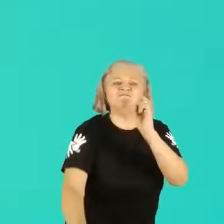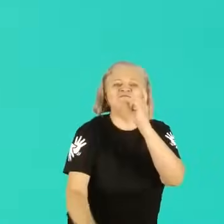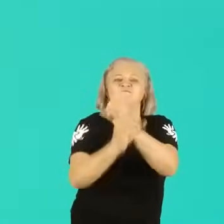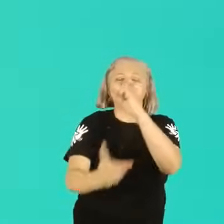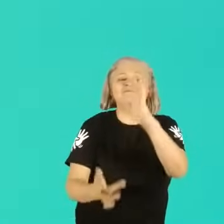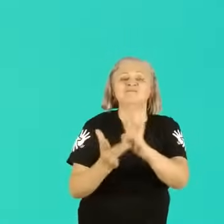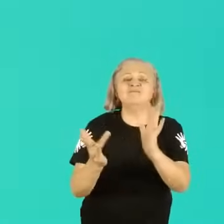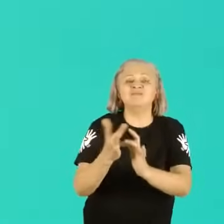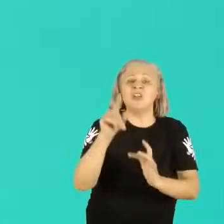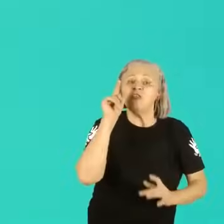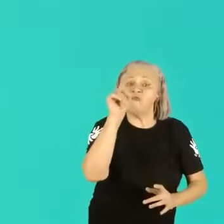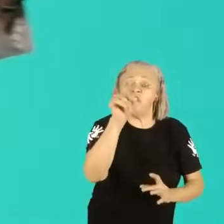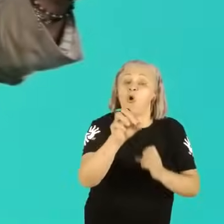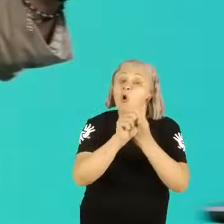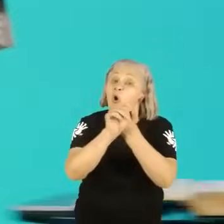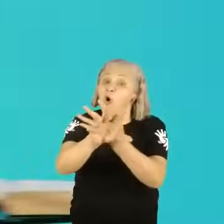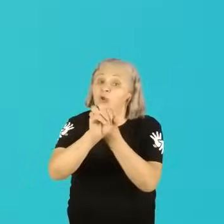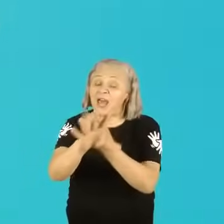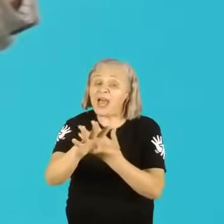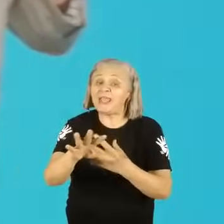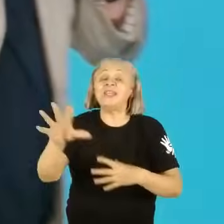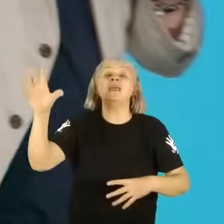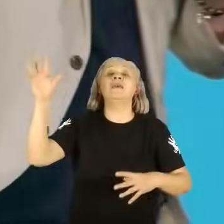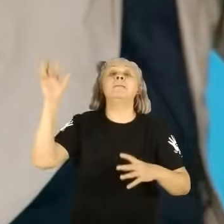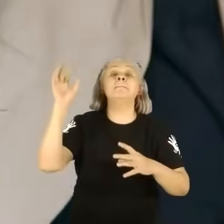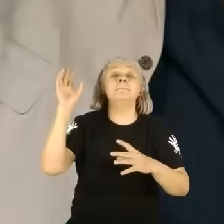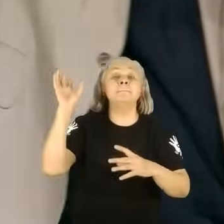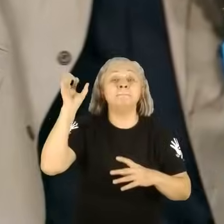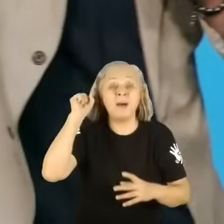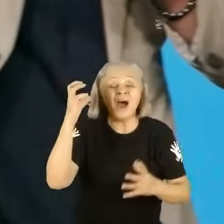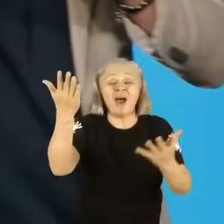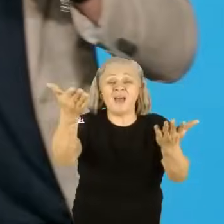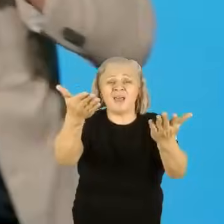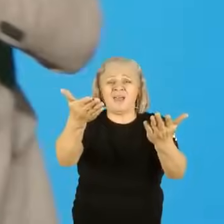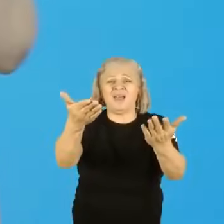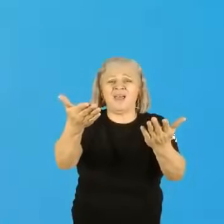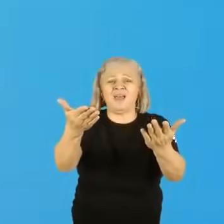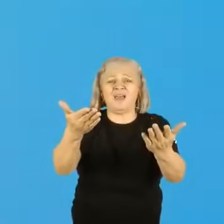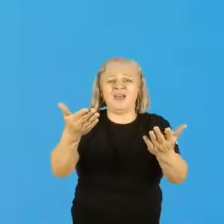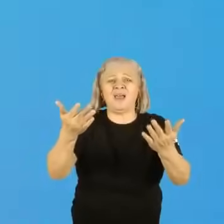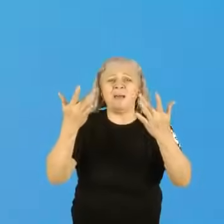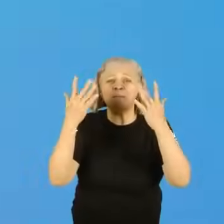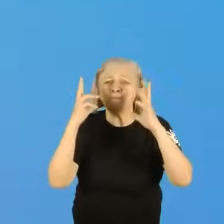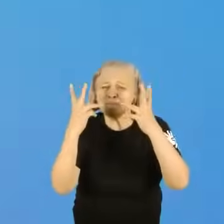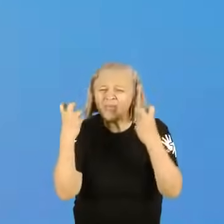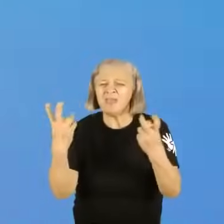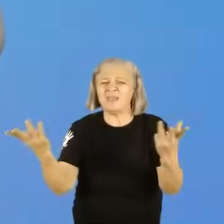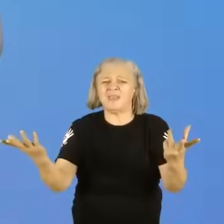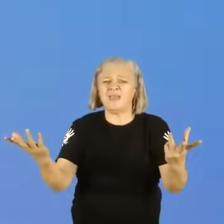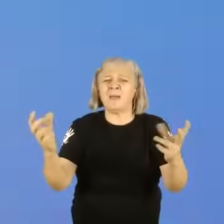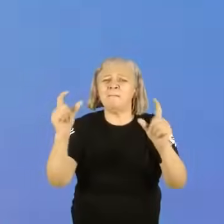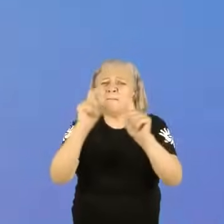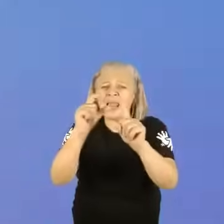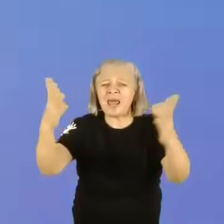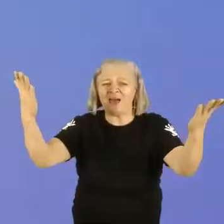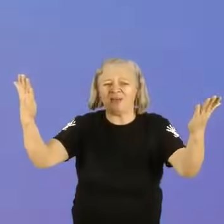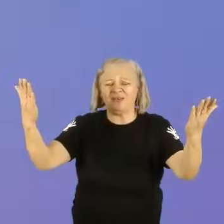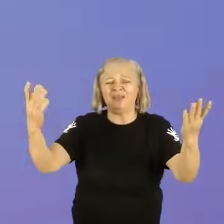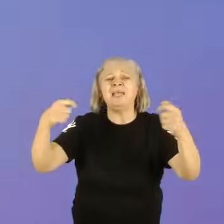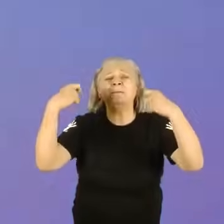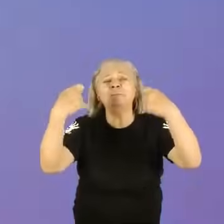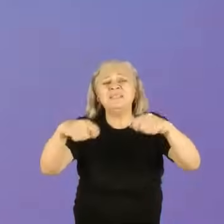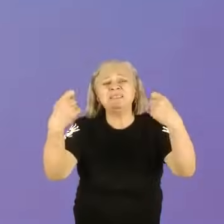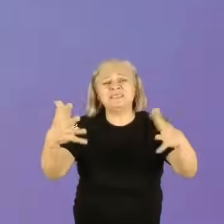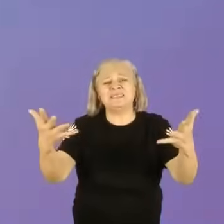online para ouvir essa palavra, para dizer: eu sei que a oposição é muita, eu sei que o